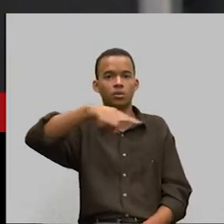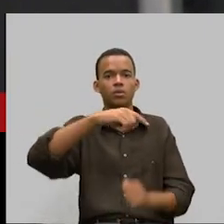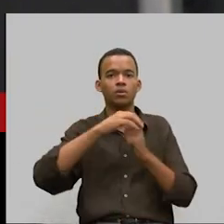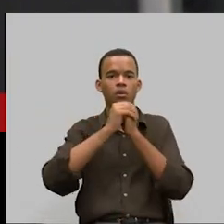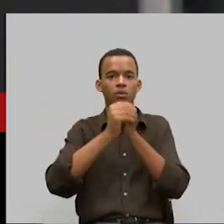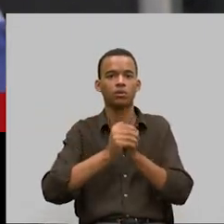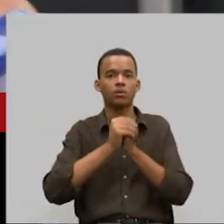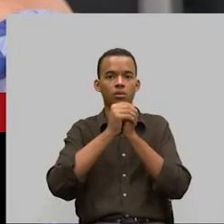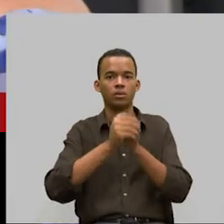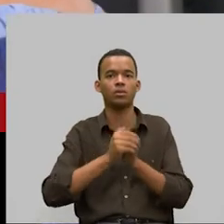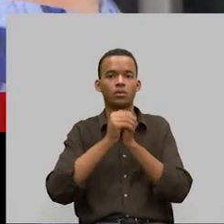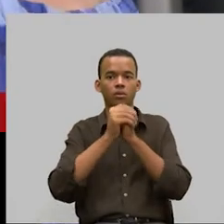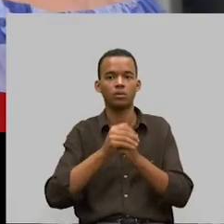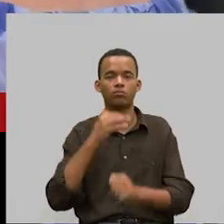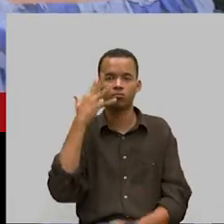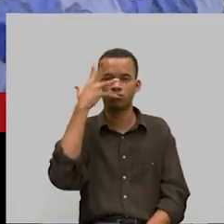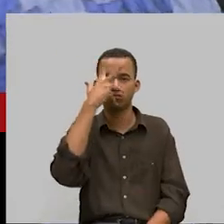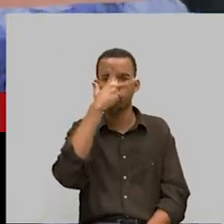estamos